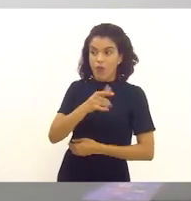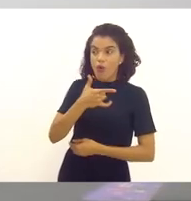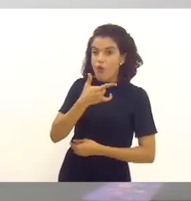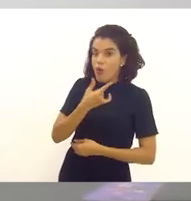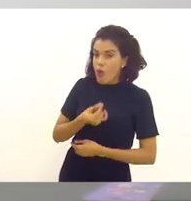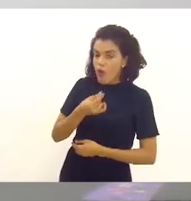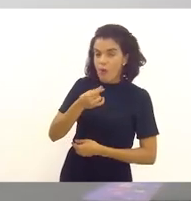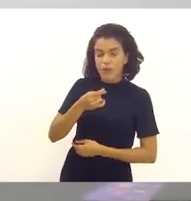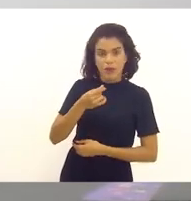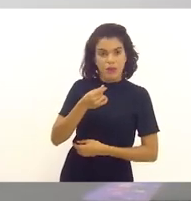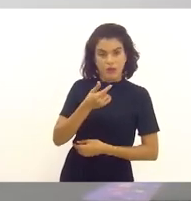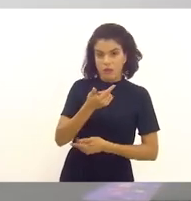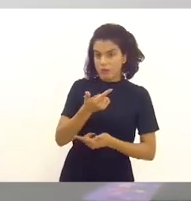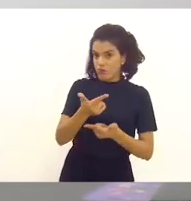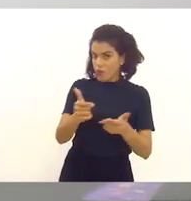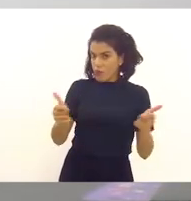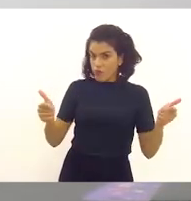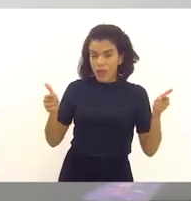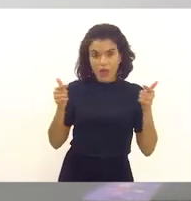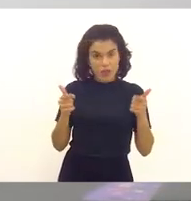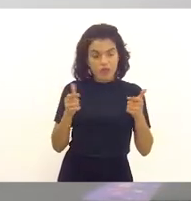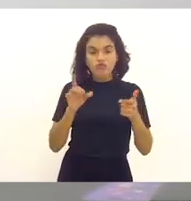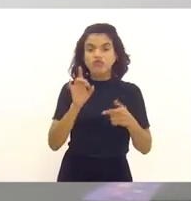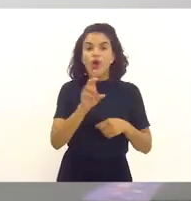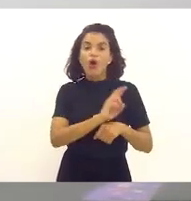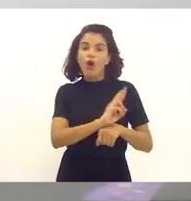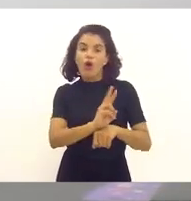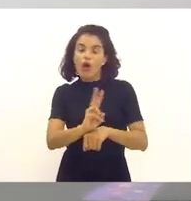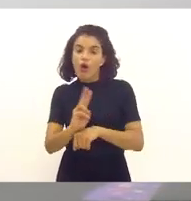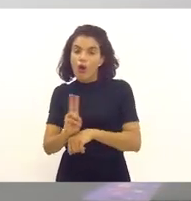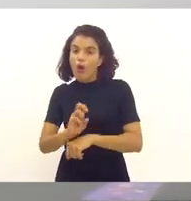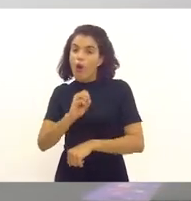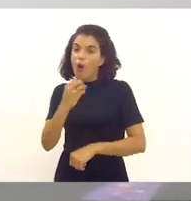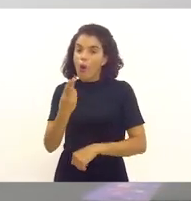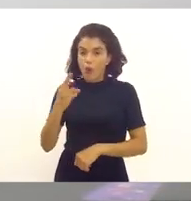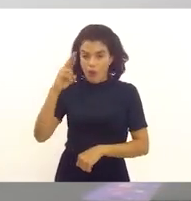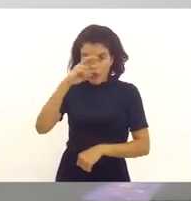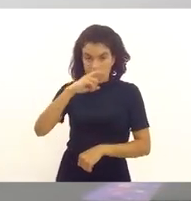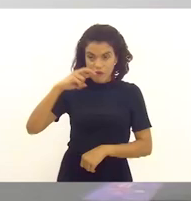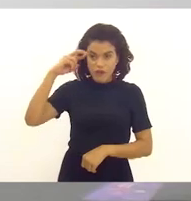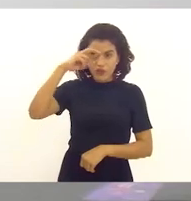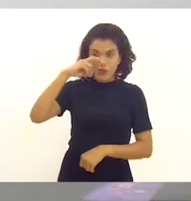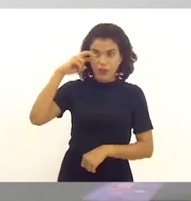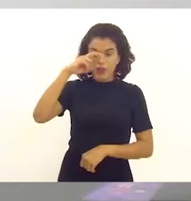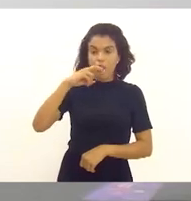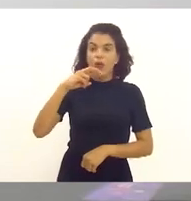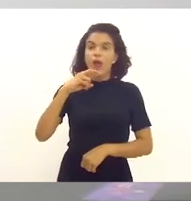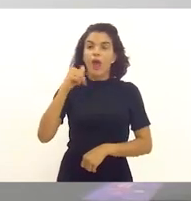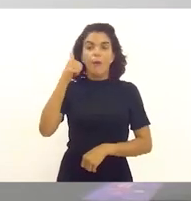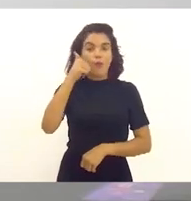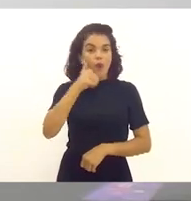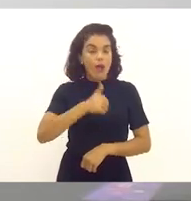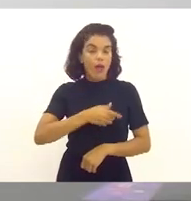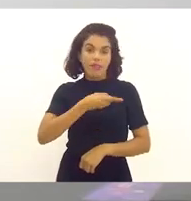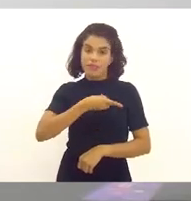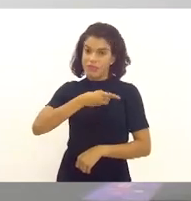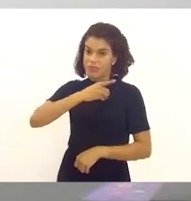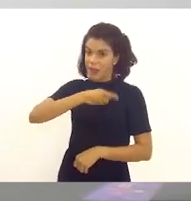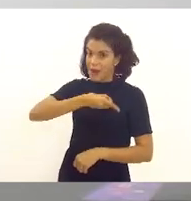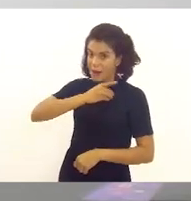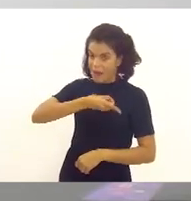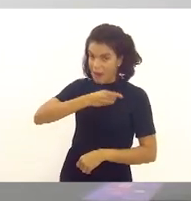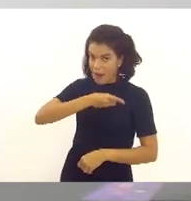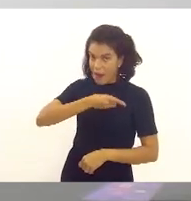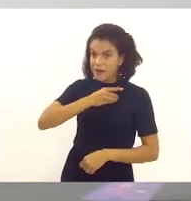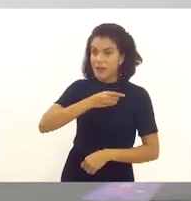não tem delegado ali serão só inspetores ou investigadores delegada a gente só tem delegada